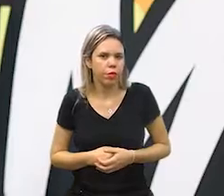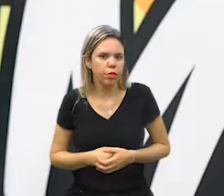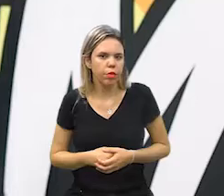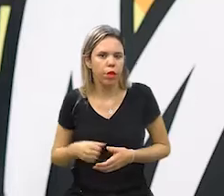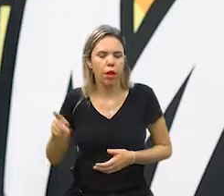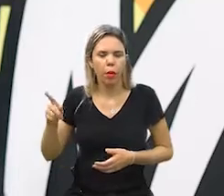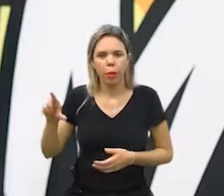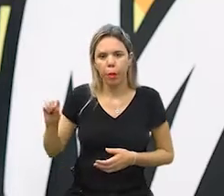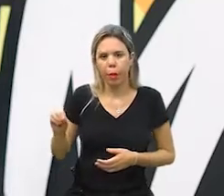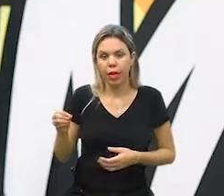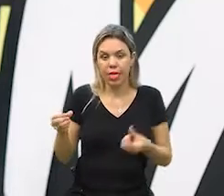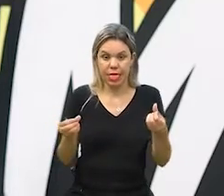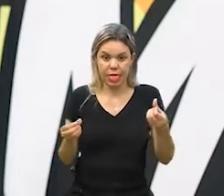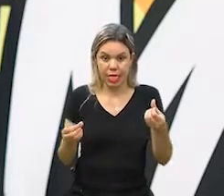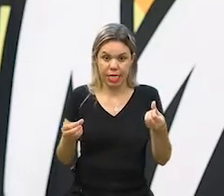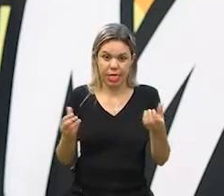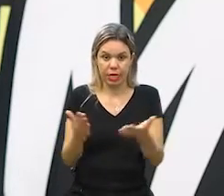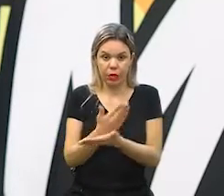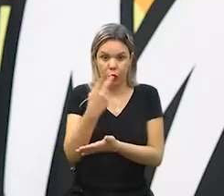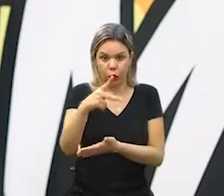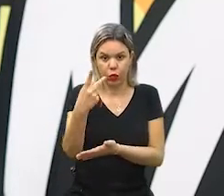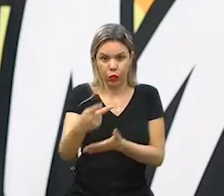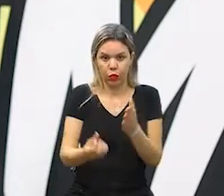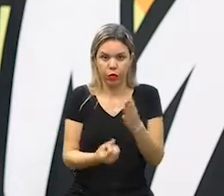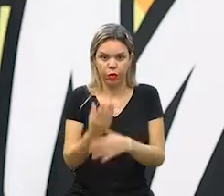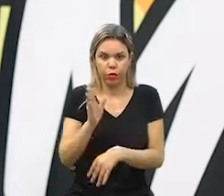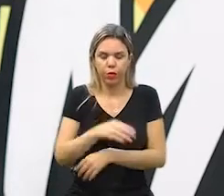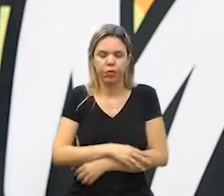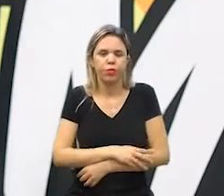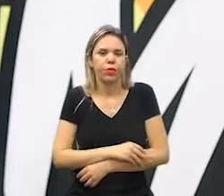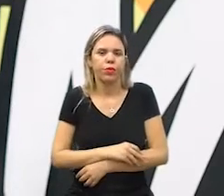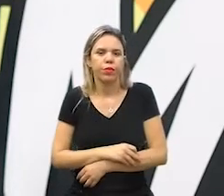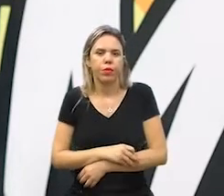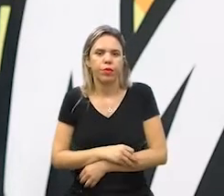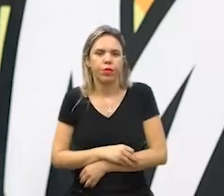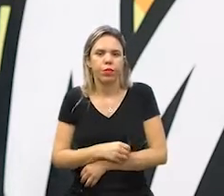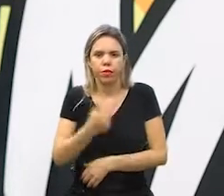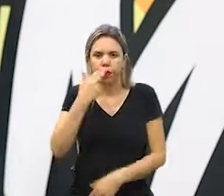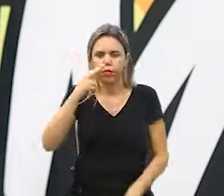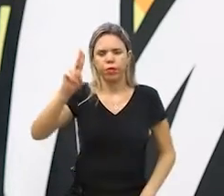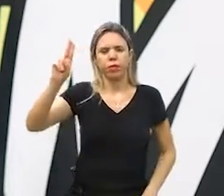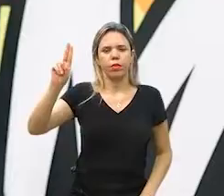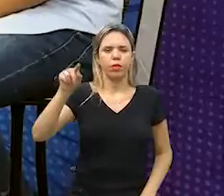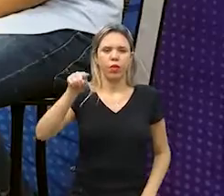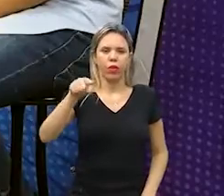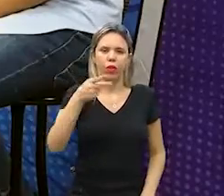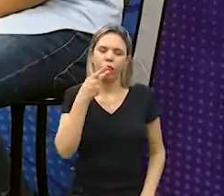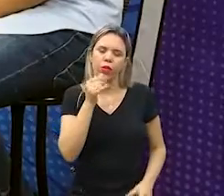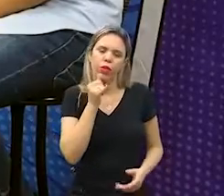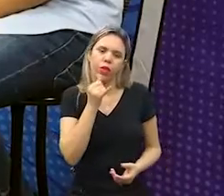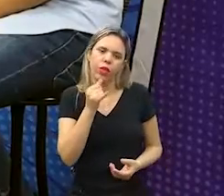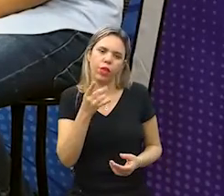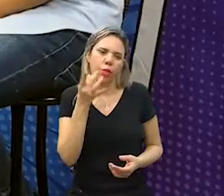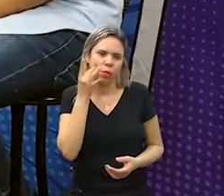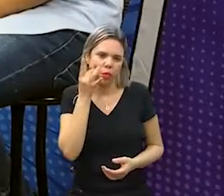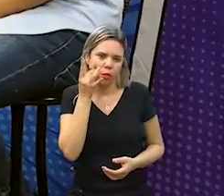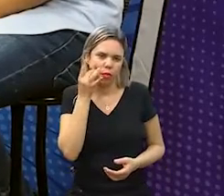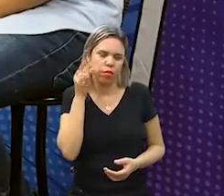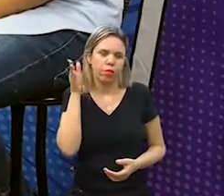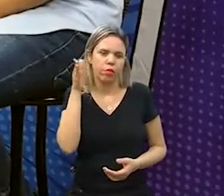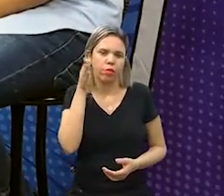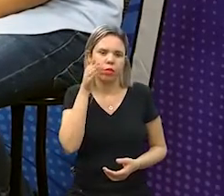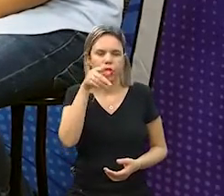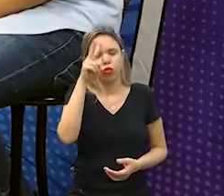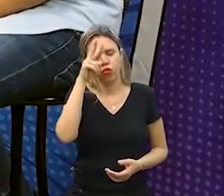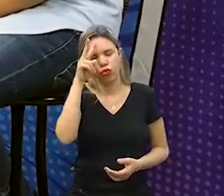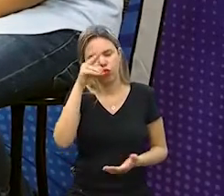O Paulo já está no 6º livro dele e, bom, nazismo, né, como você disse, está presente ali